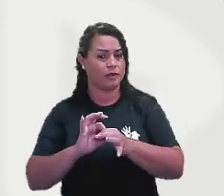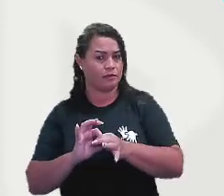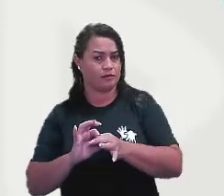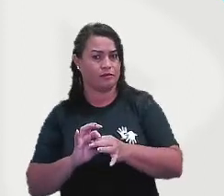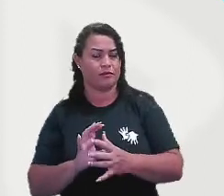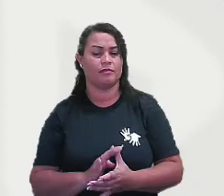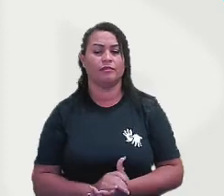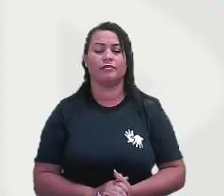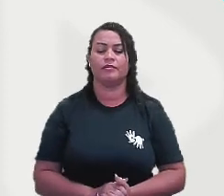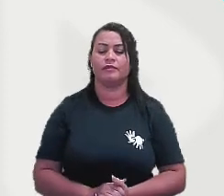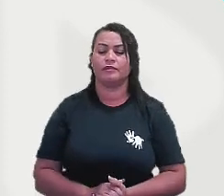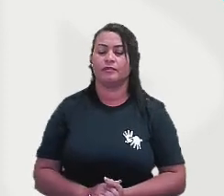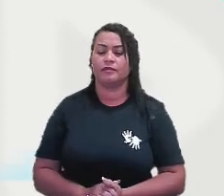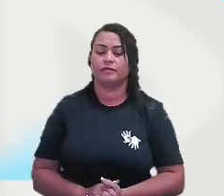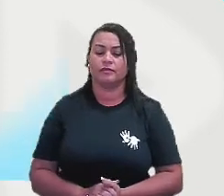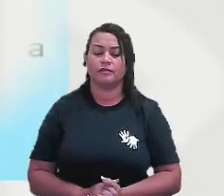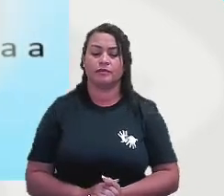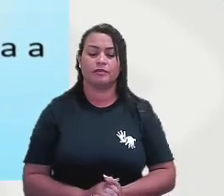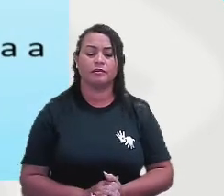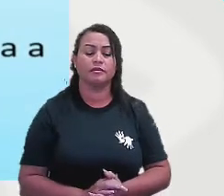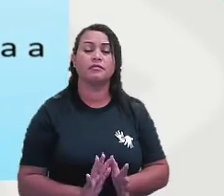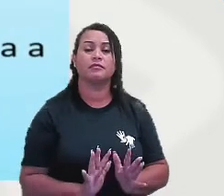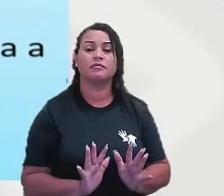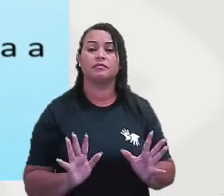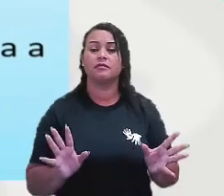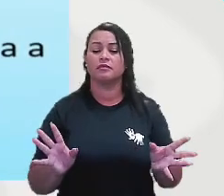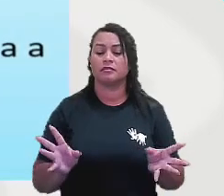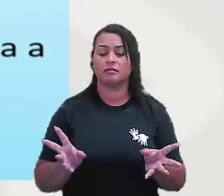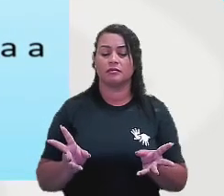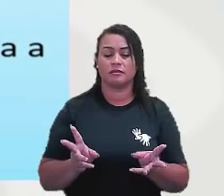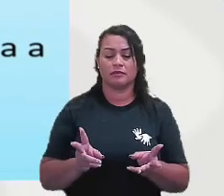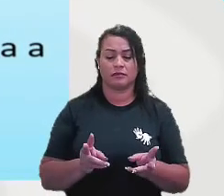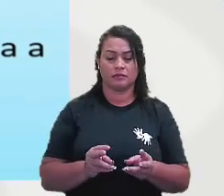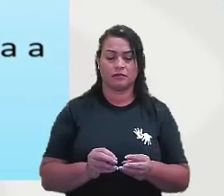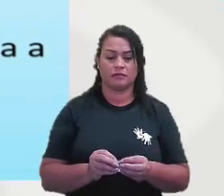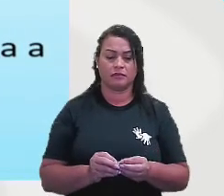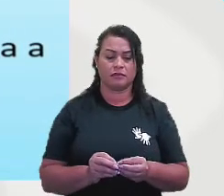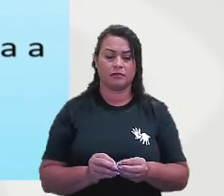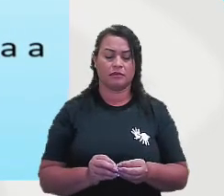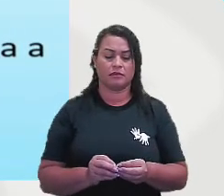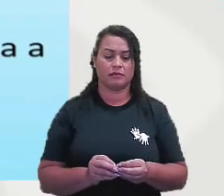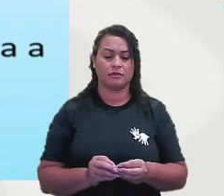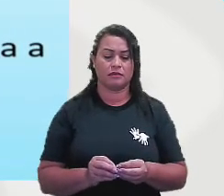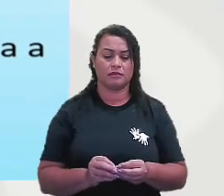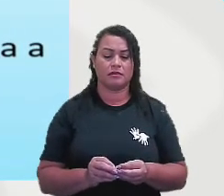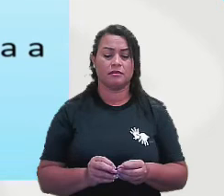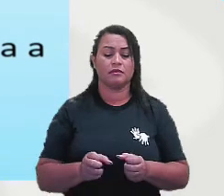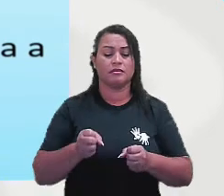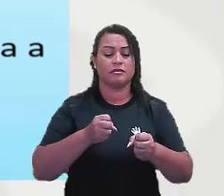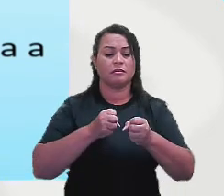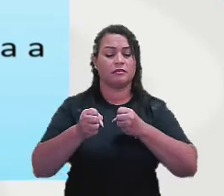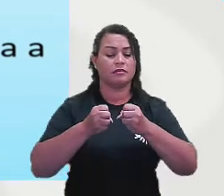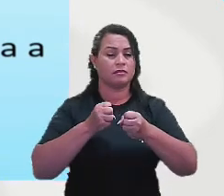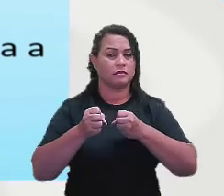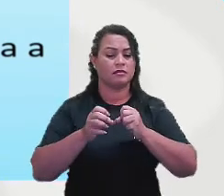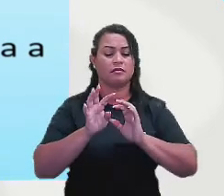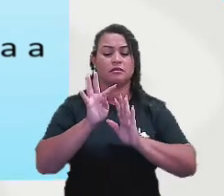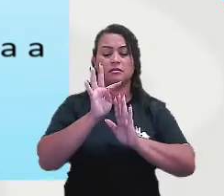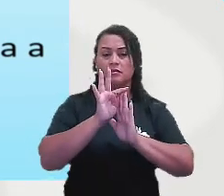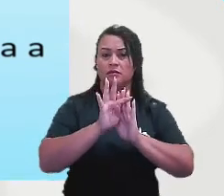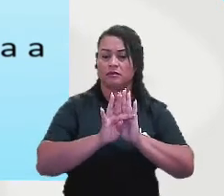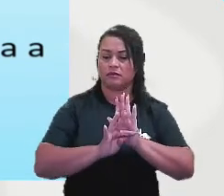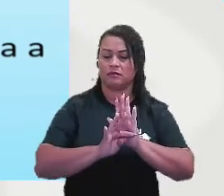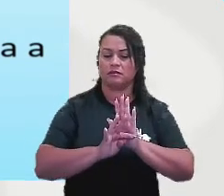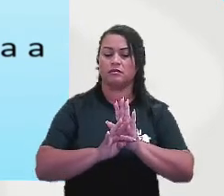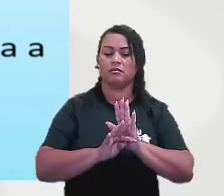coerente. E resumindo, né? Para resumir aqui, e as reportagens são textos que